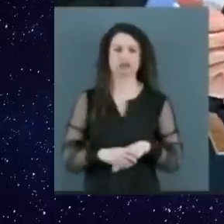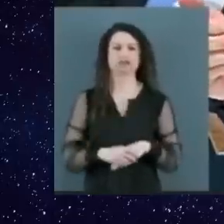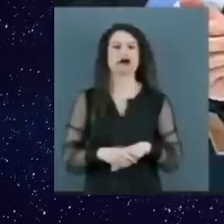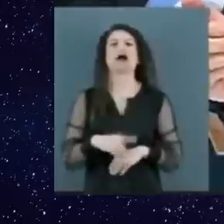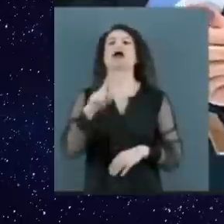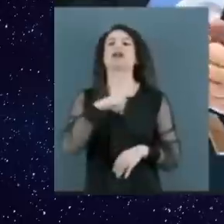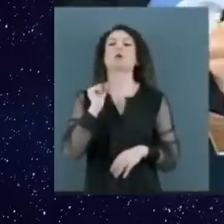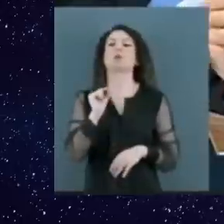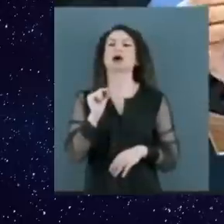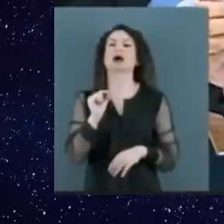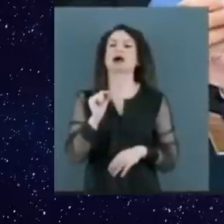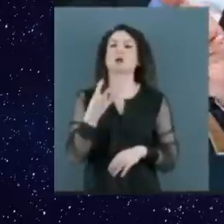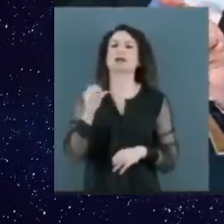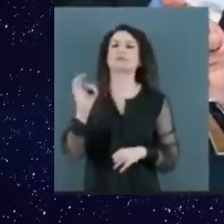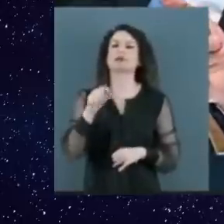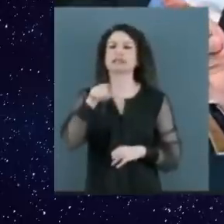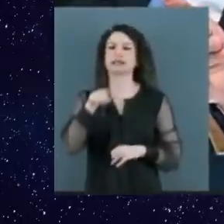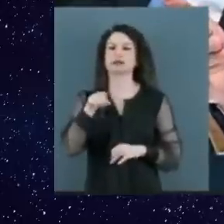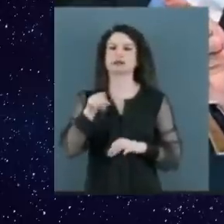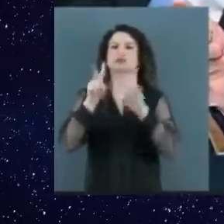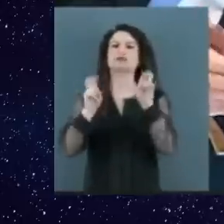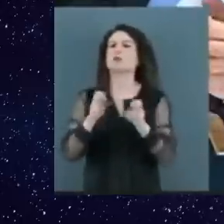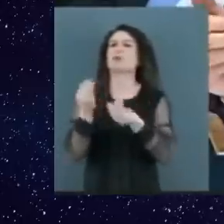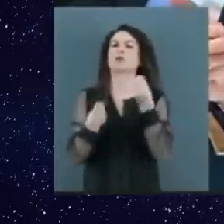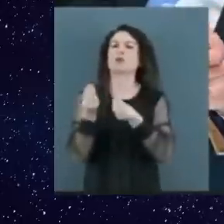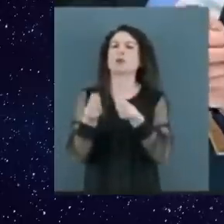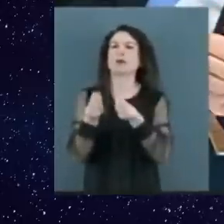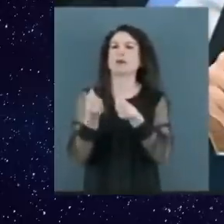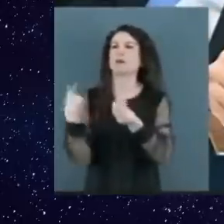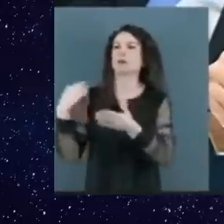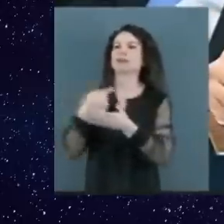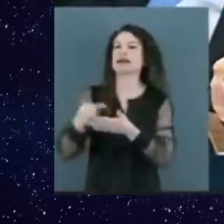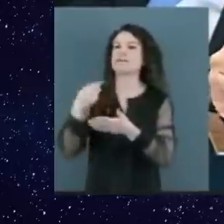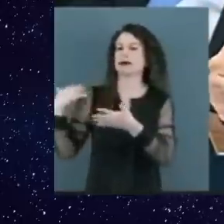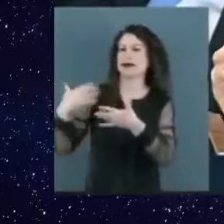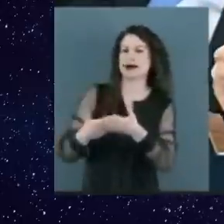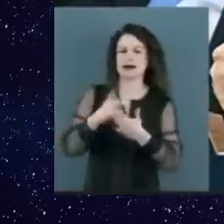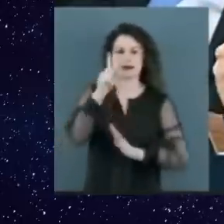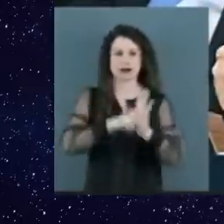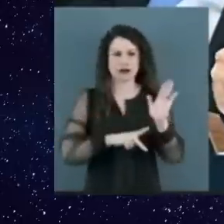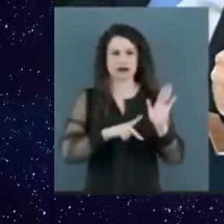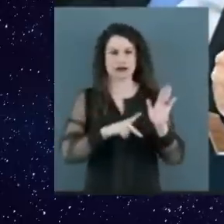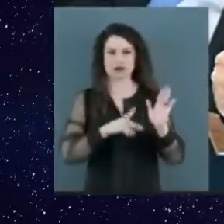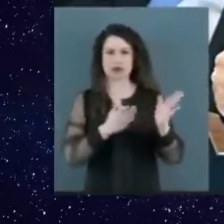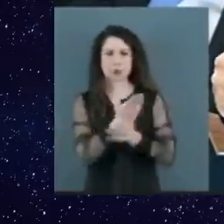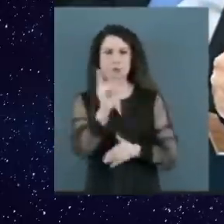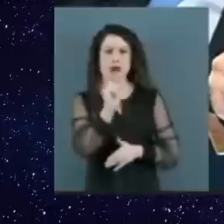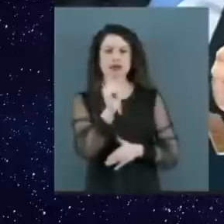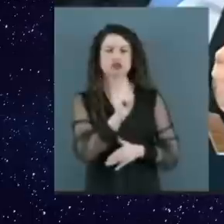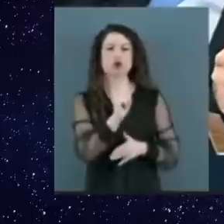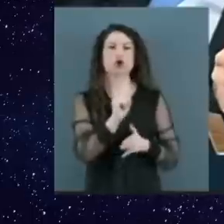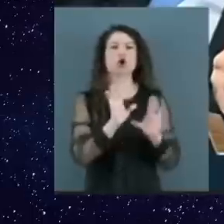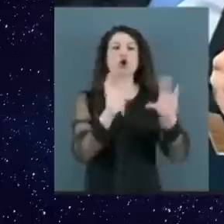tamanho dele nas últimas duas semanas, antes da colocação em votação. Um projeto que não passou em comissão especial.